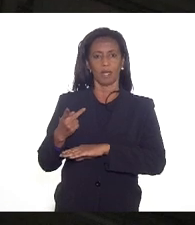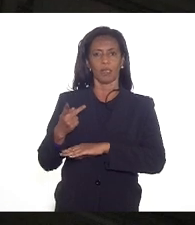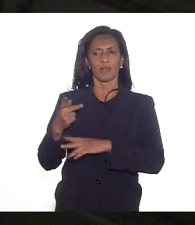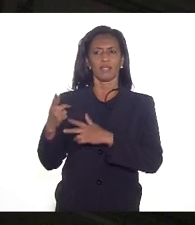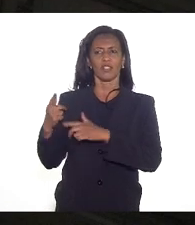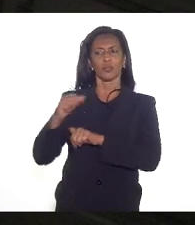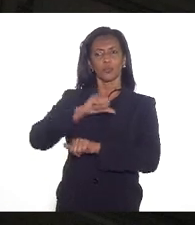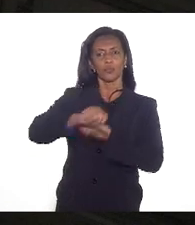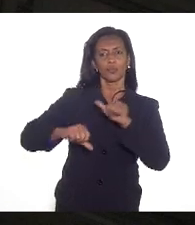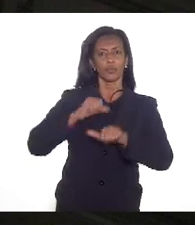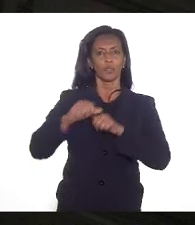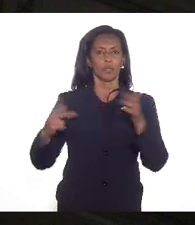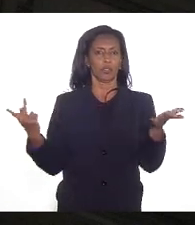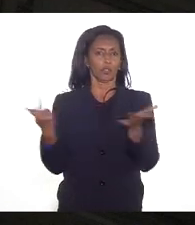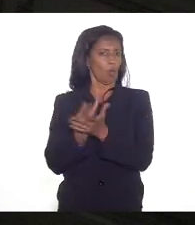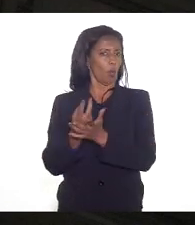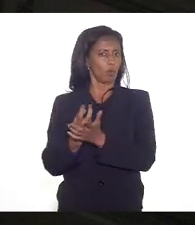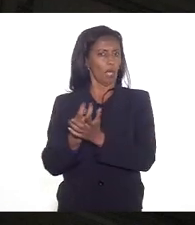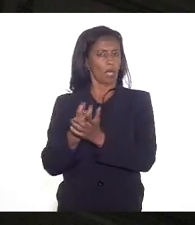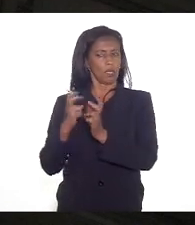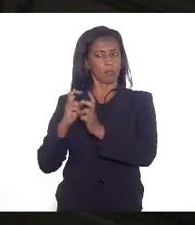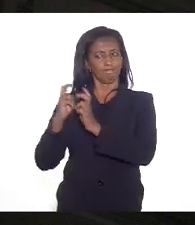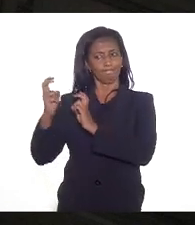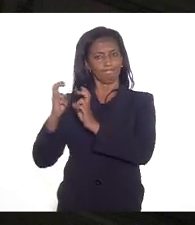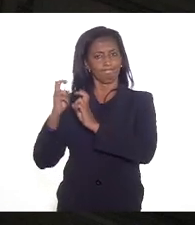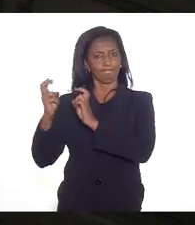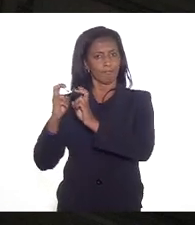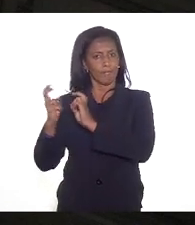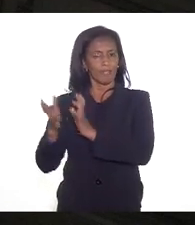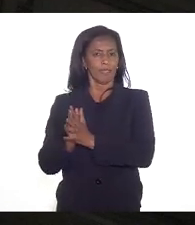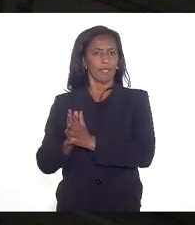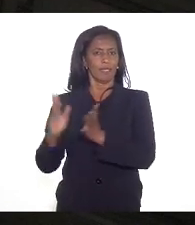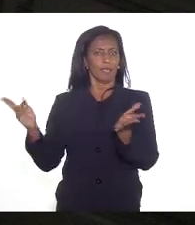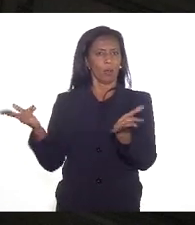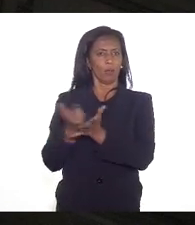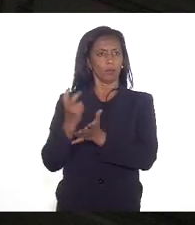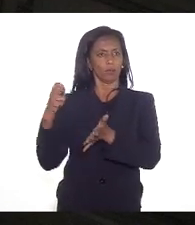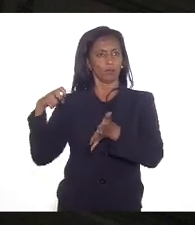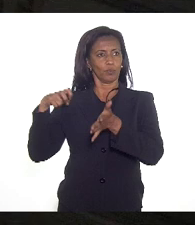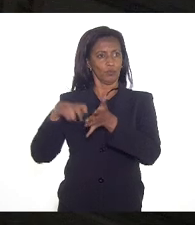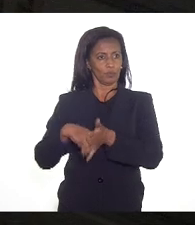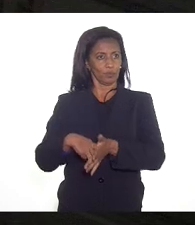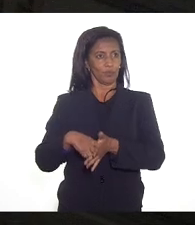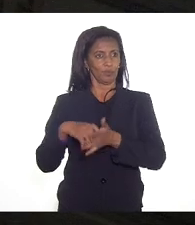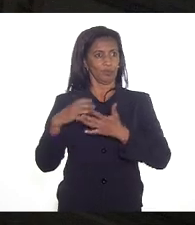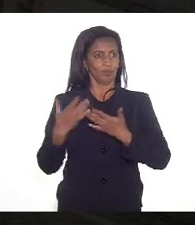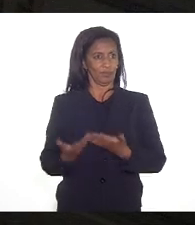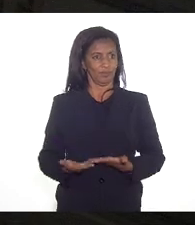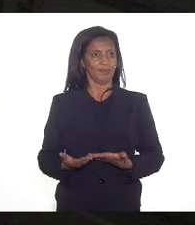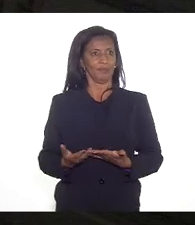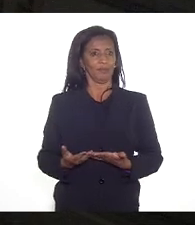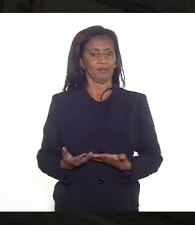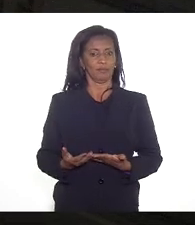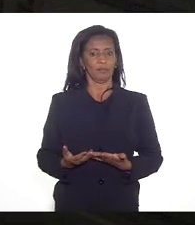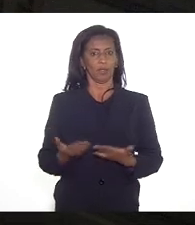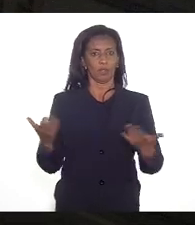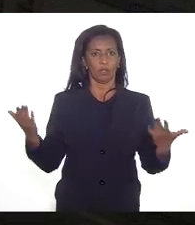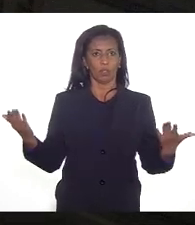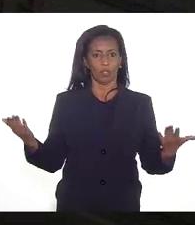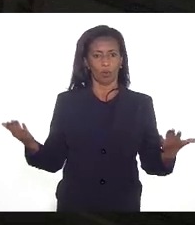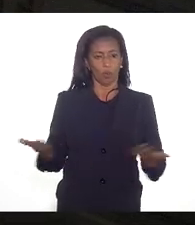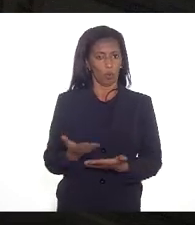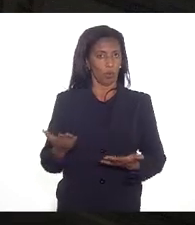ferrovia casos de atropelamento enfim eu mesmo Deputado da Mônica tive